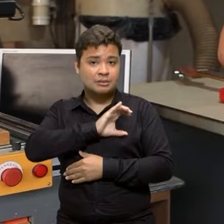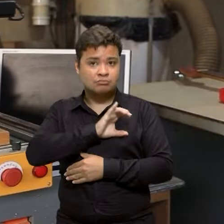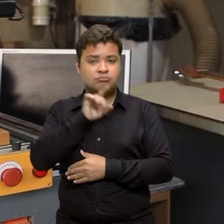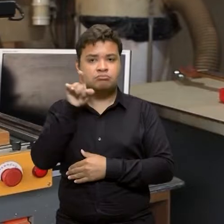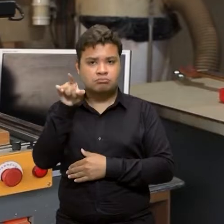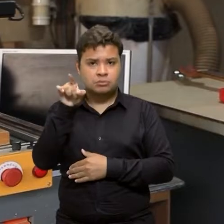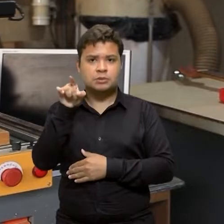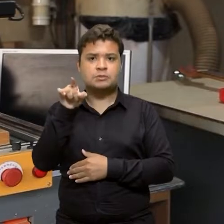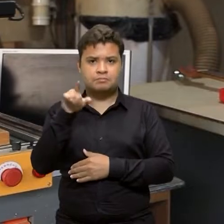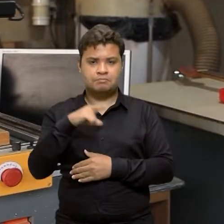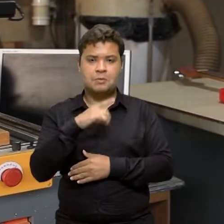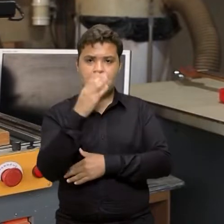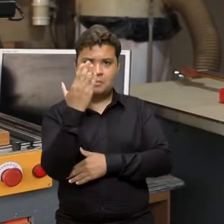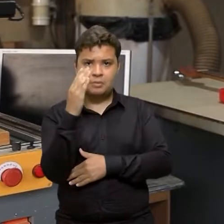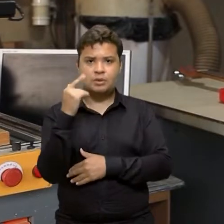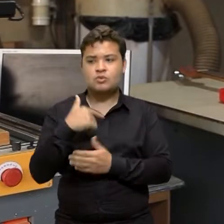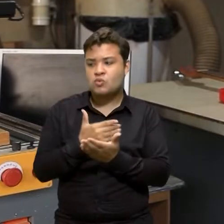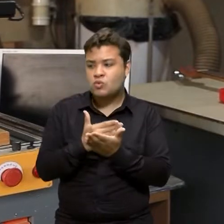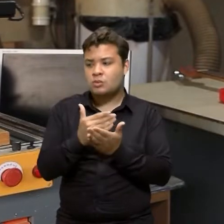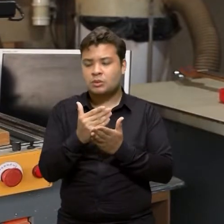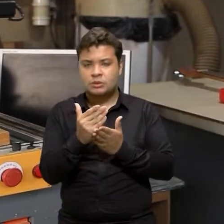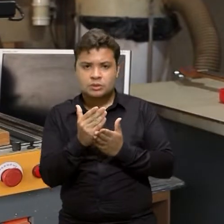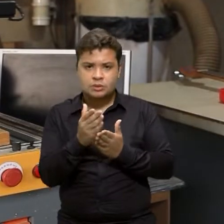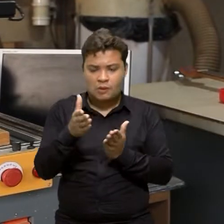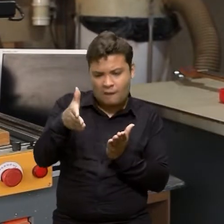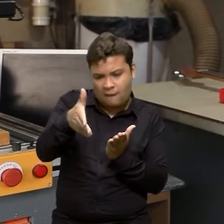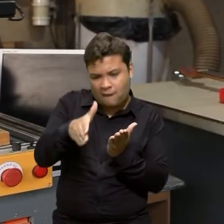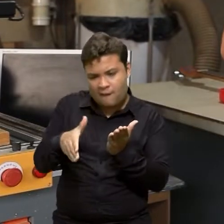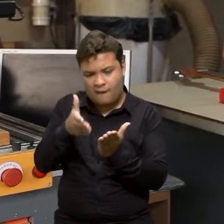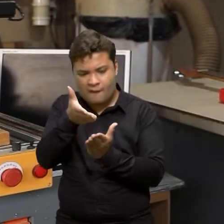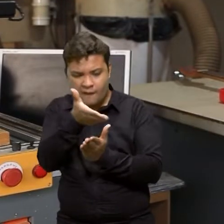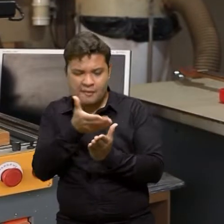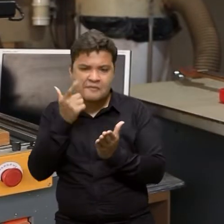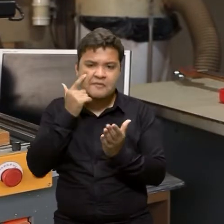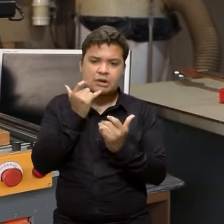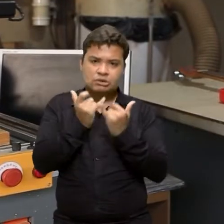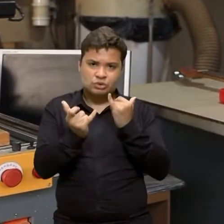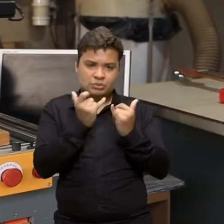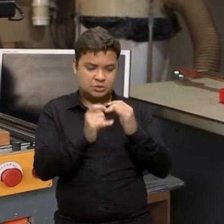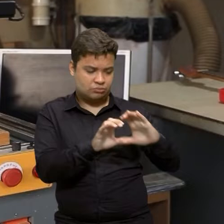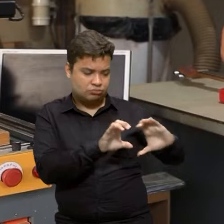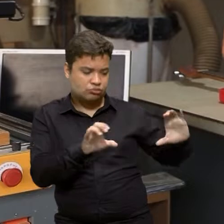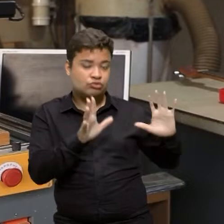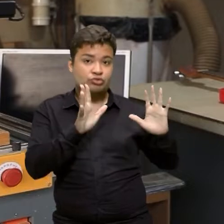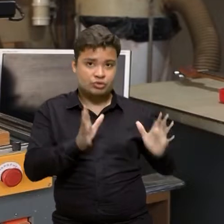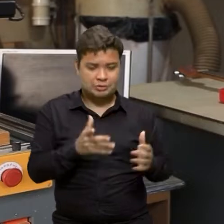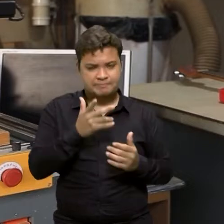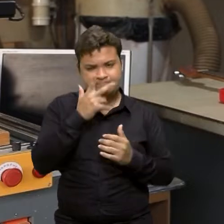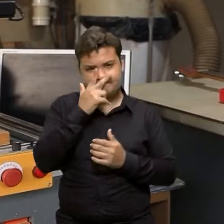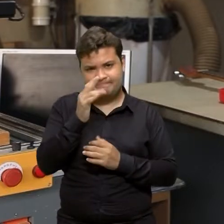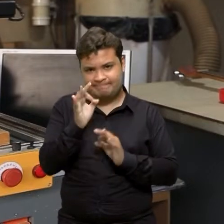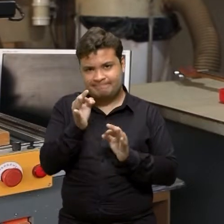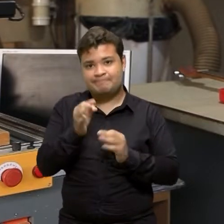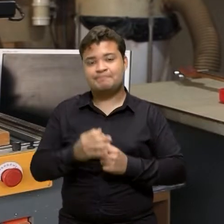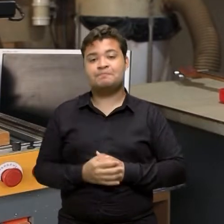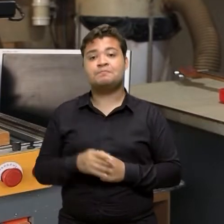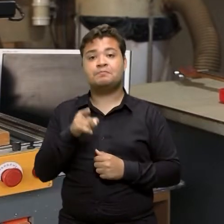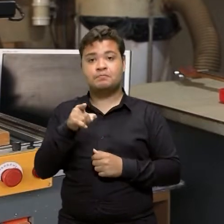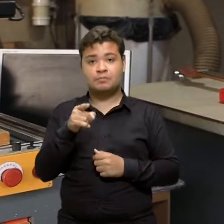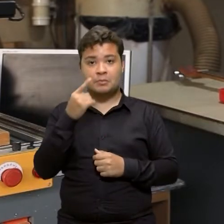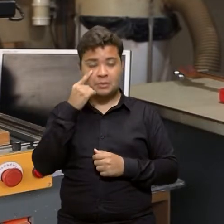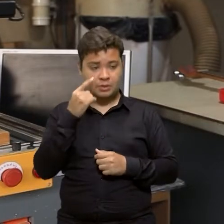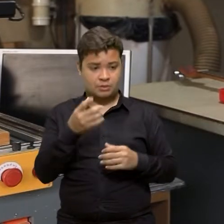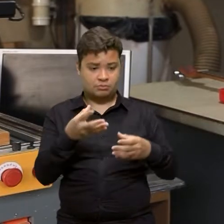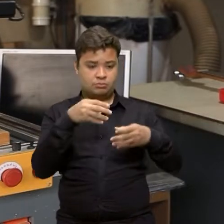Ele está bem no início, né? Eu comecei a cortar aqui em volta, começou a tomar uma forma. E é interessante que na parte de dentro